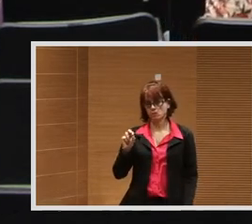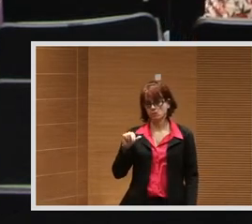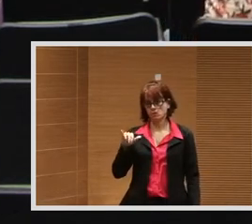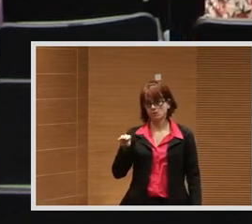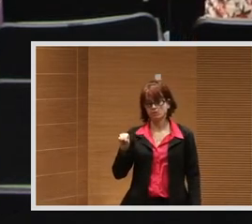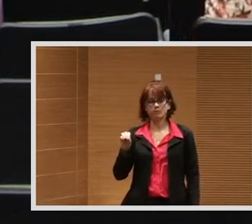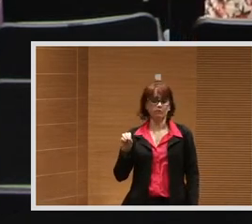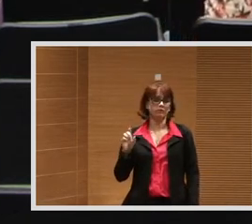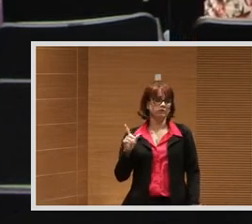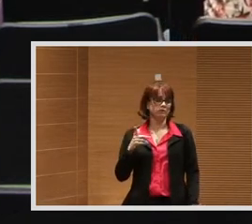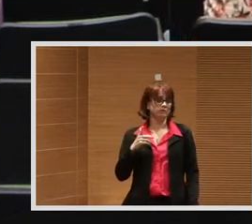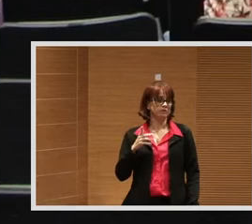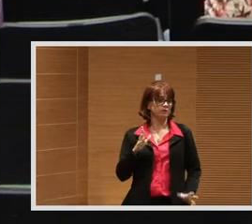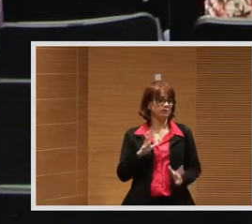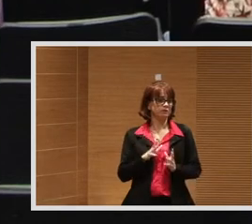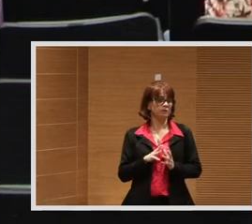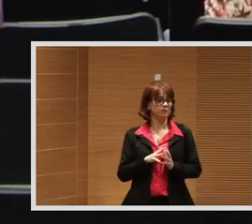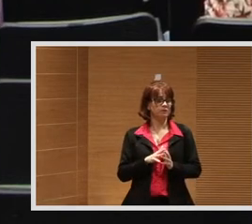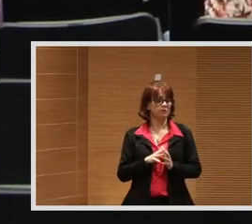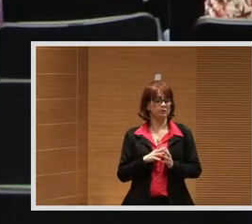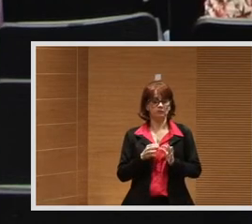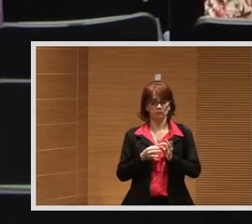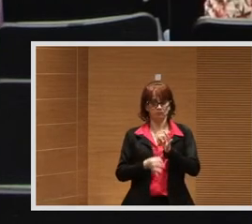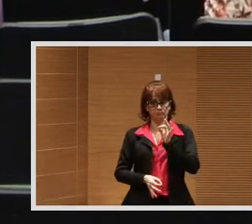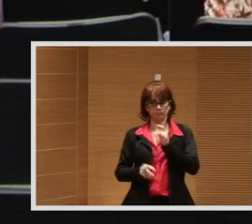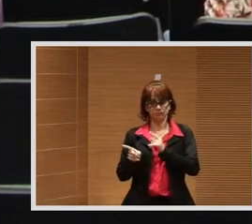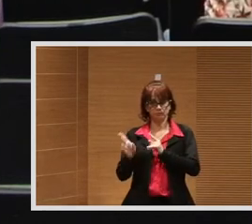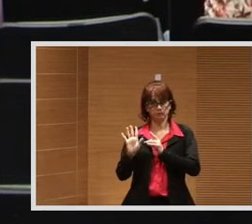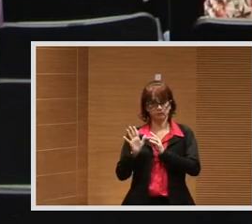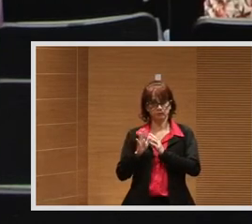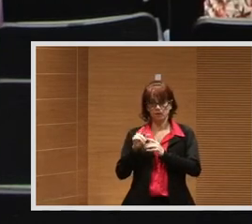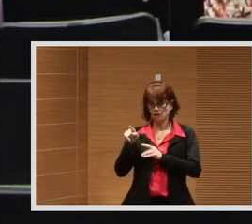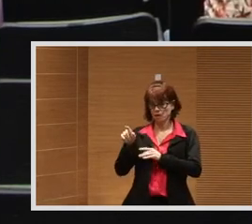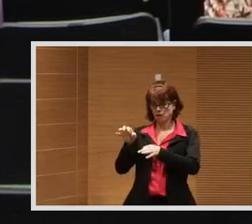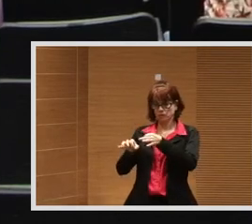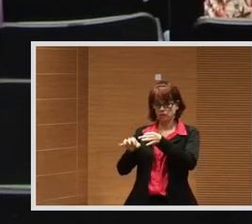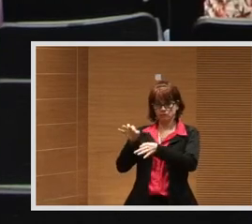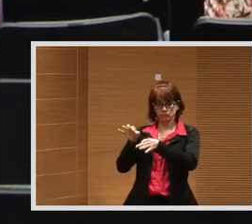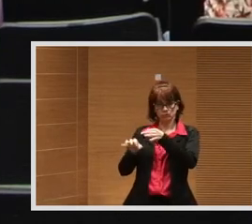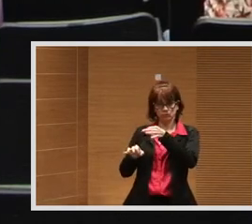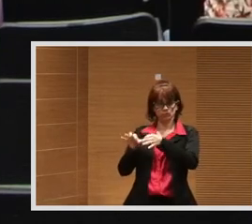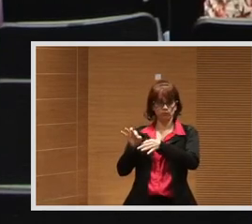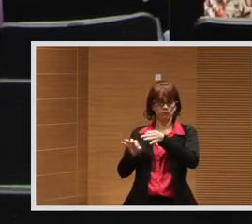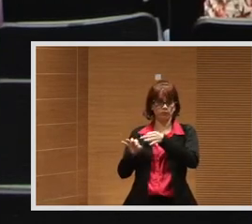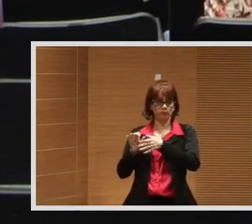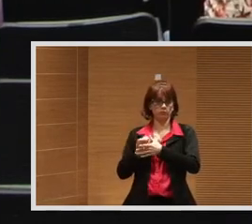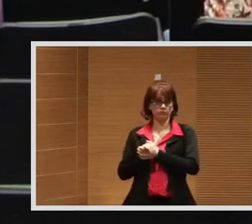assim, porque eu sei falar pouco sobre ele, mas Saulo Ramos foi jurista